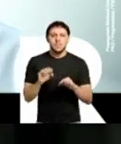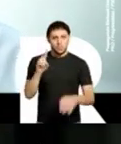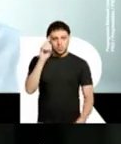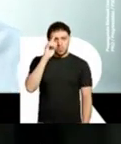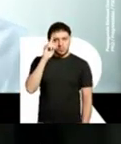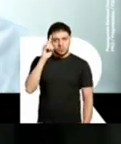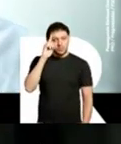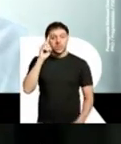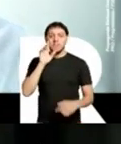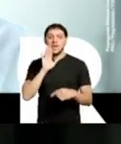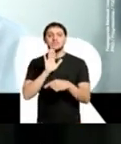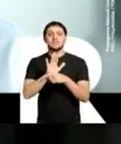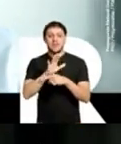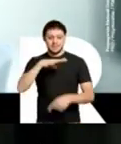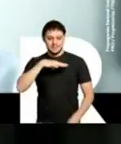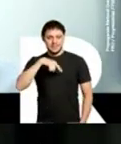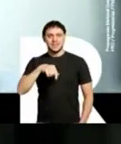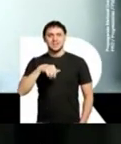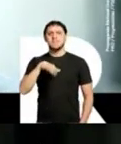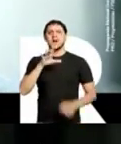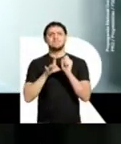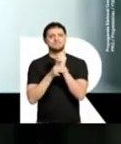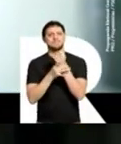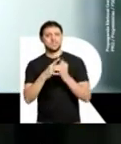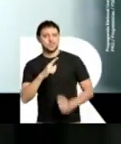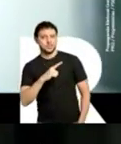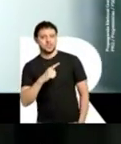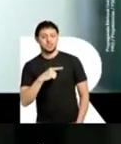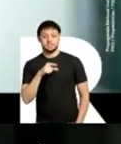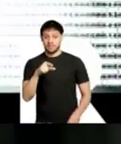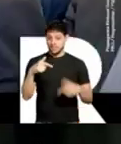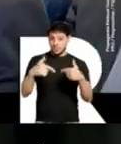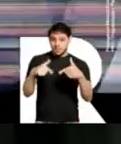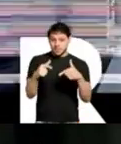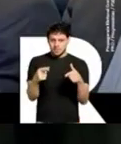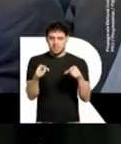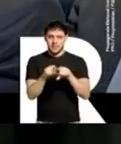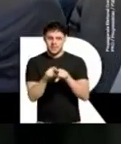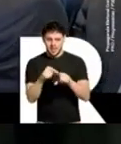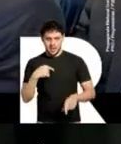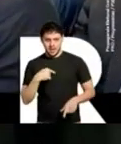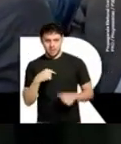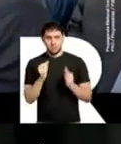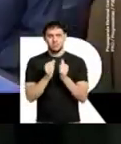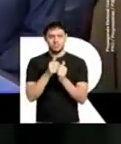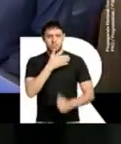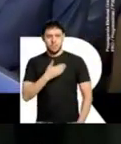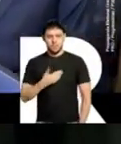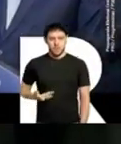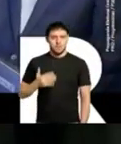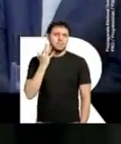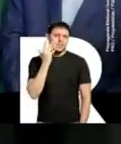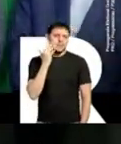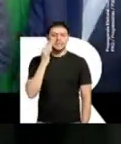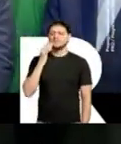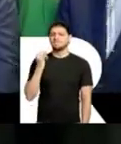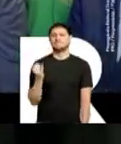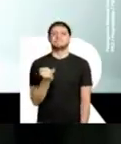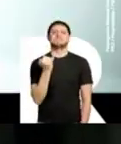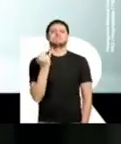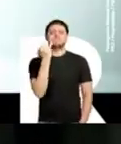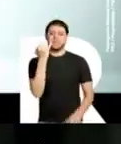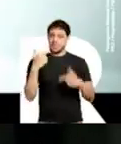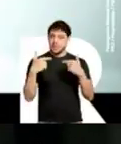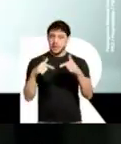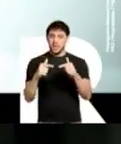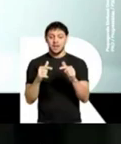dias, para tornar nossa cidade cada dia mais segura. Esse trabalho, essa parceria entre eu e o governador Tarcísio é